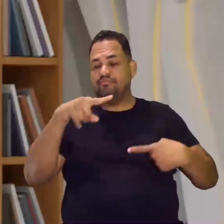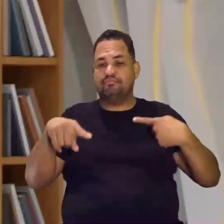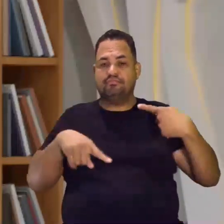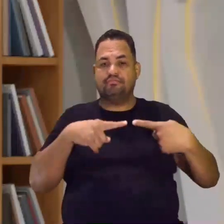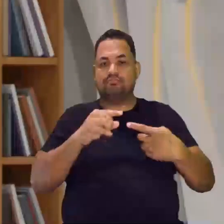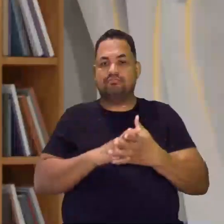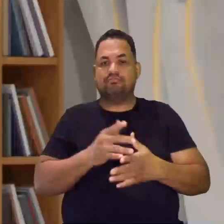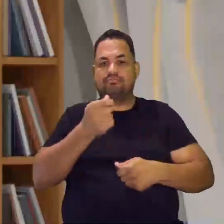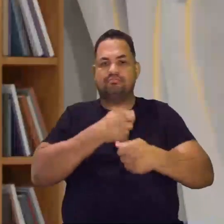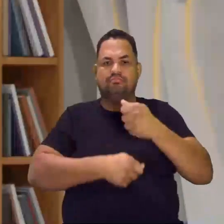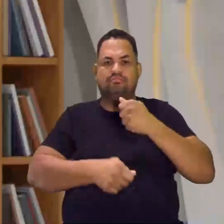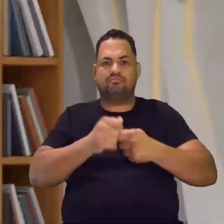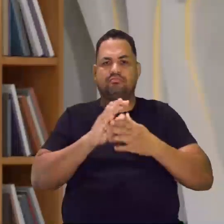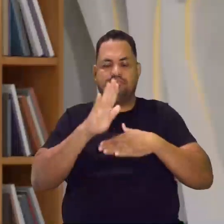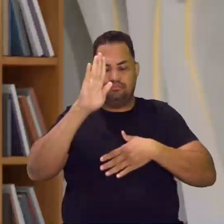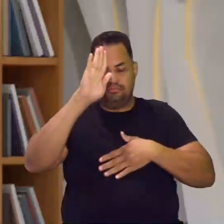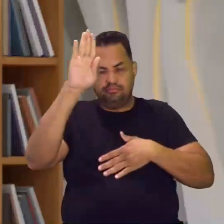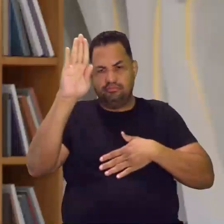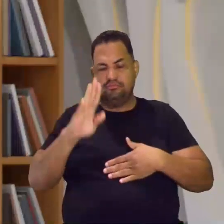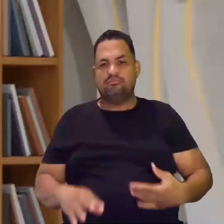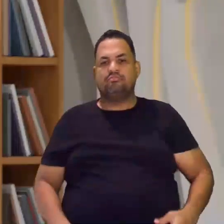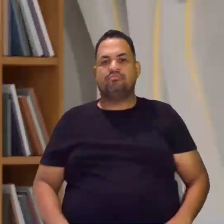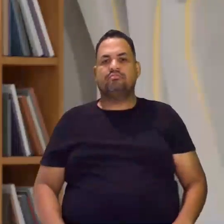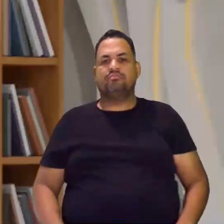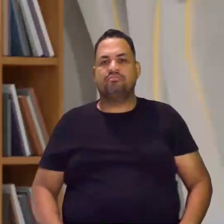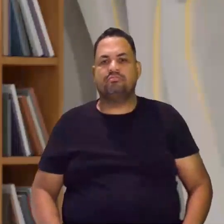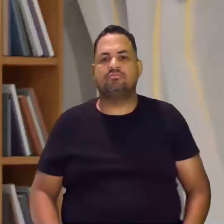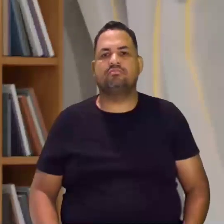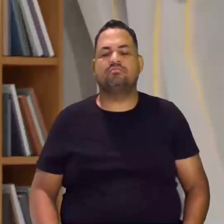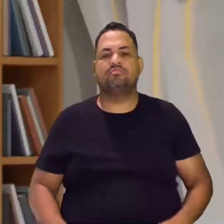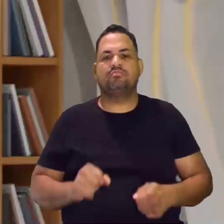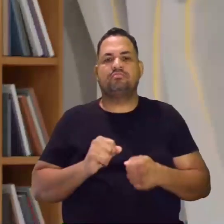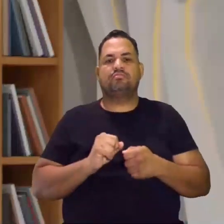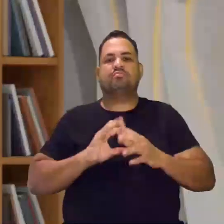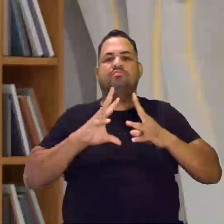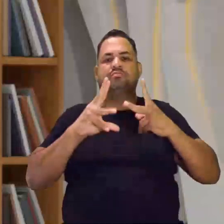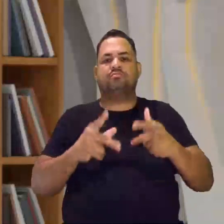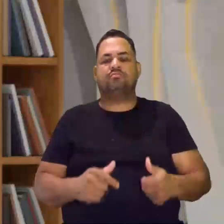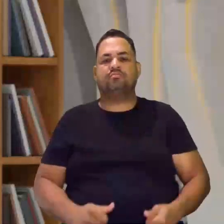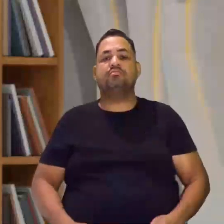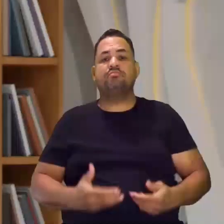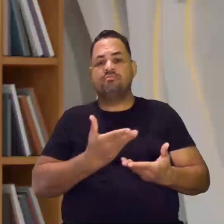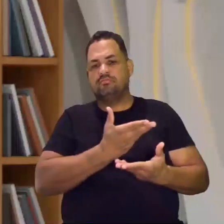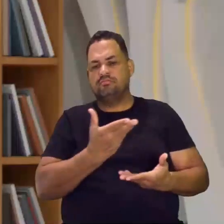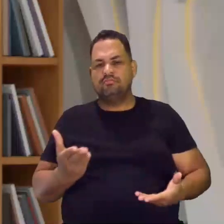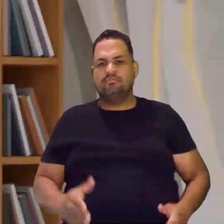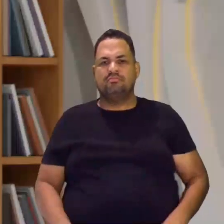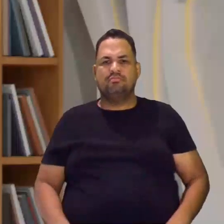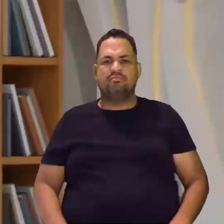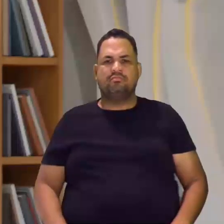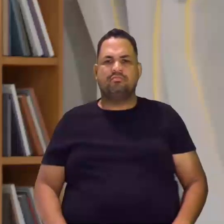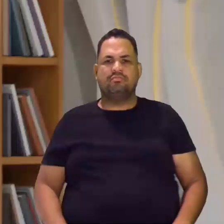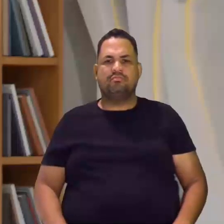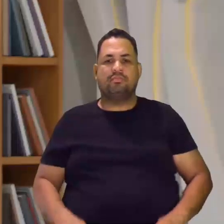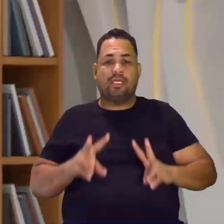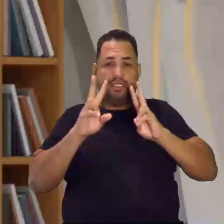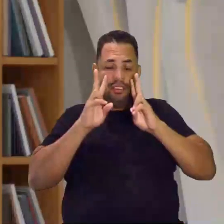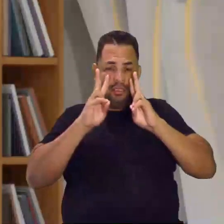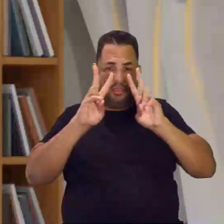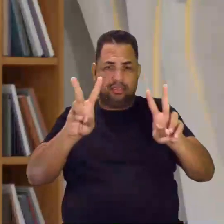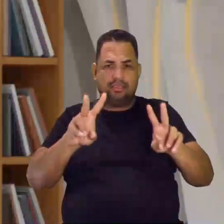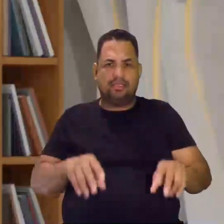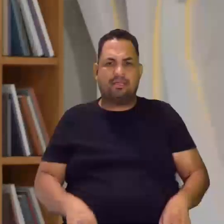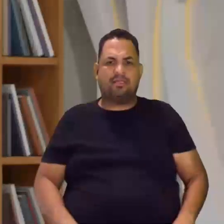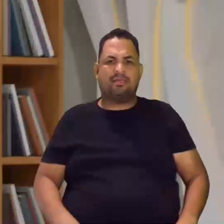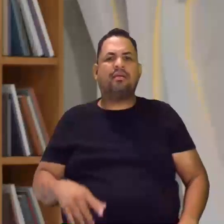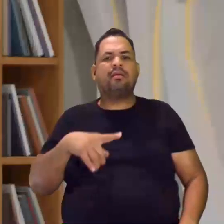principalmente econômicos, né? Principalmente econômicos, fizeram tudo isso. E essa visão,